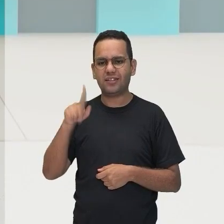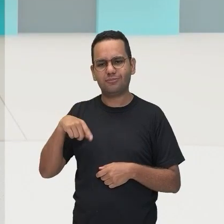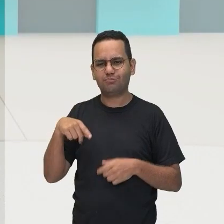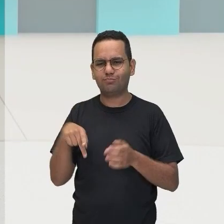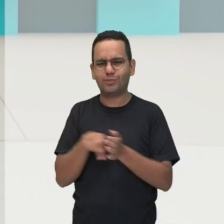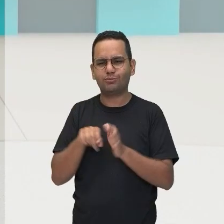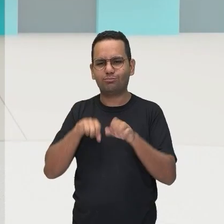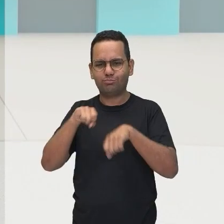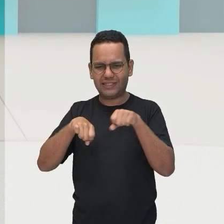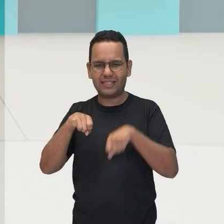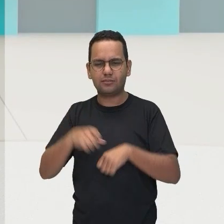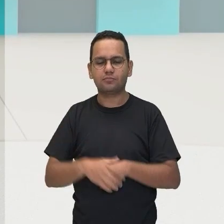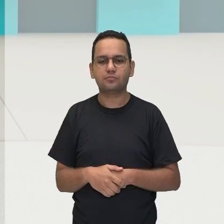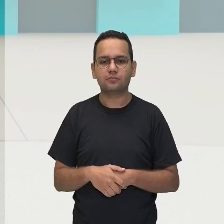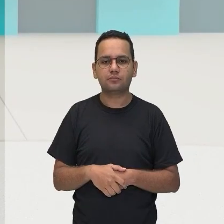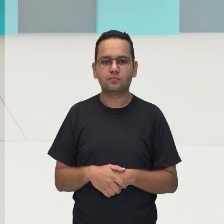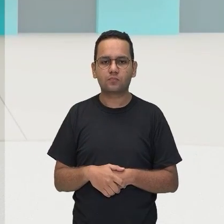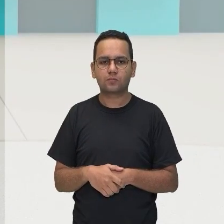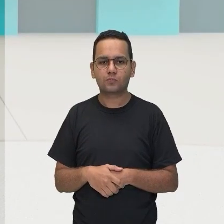é do que você